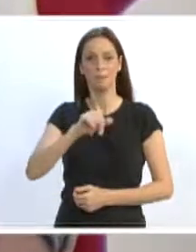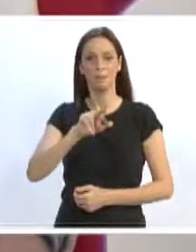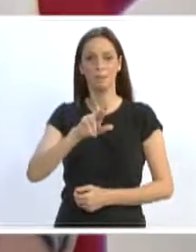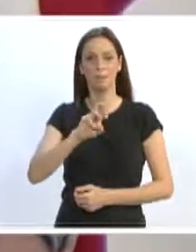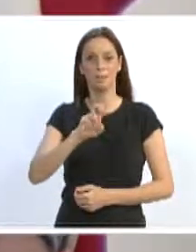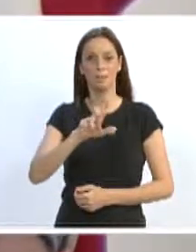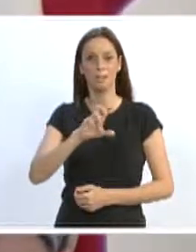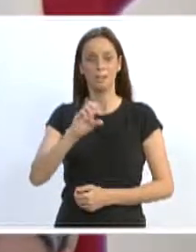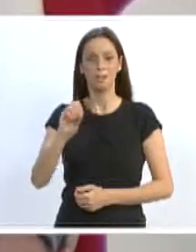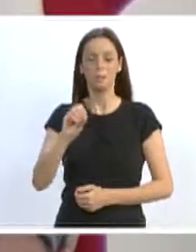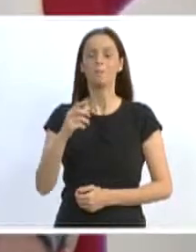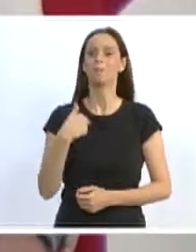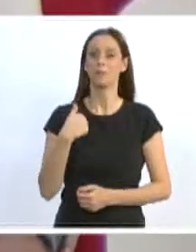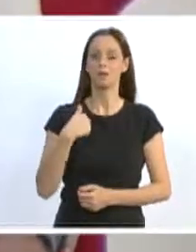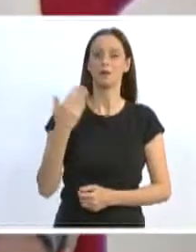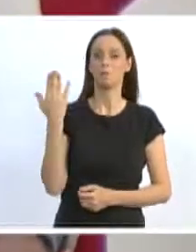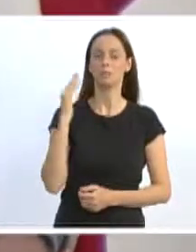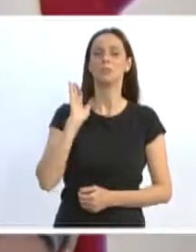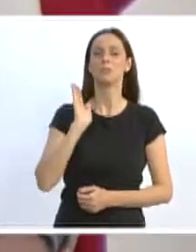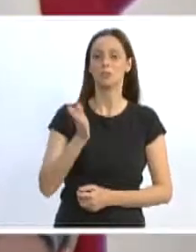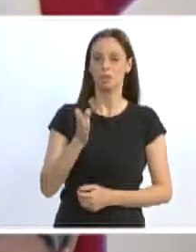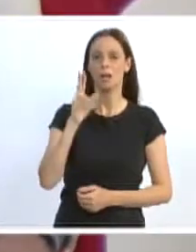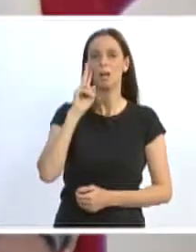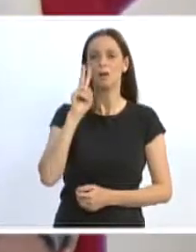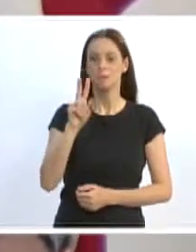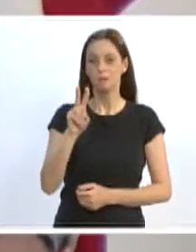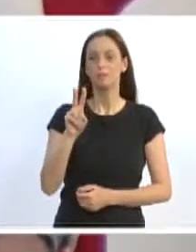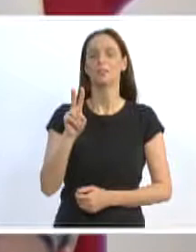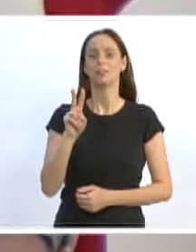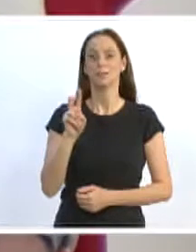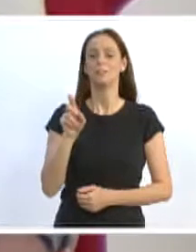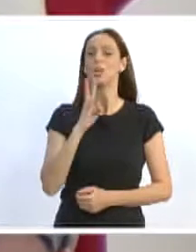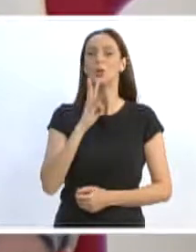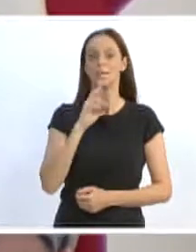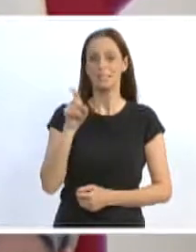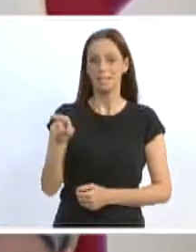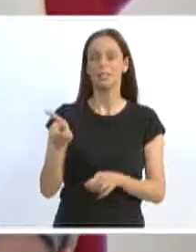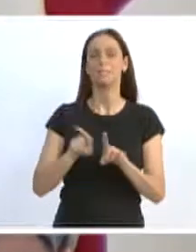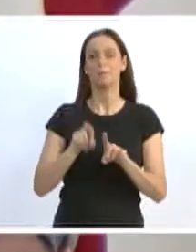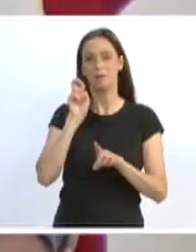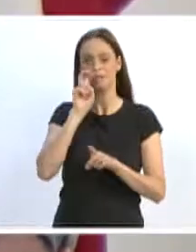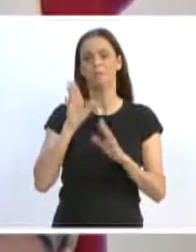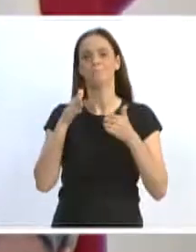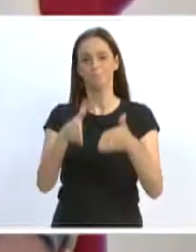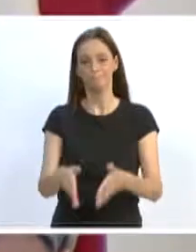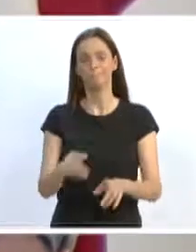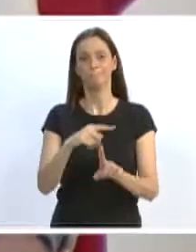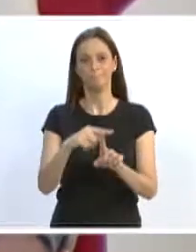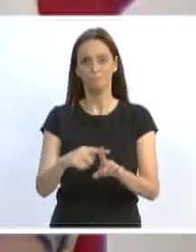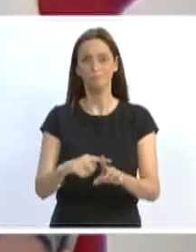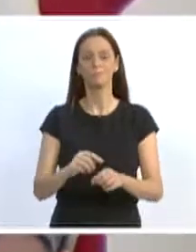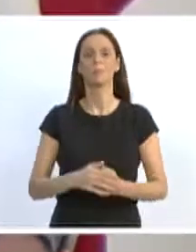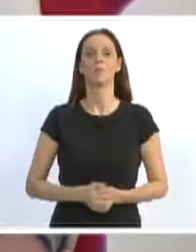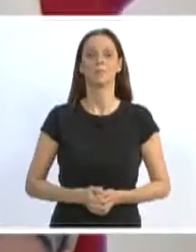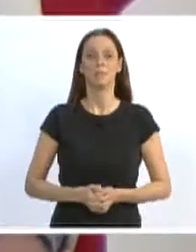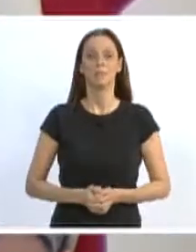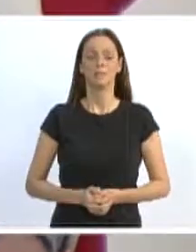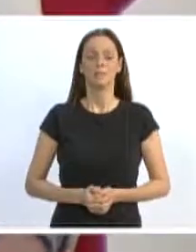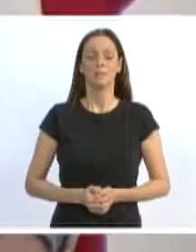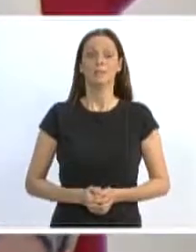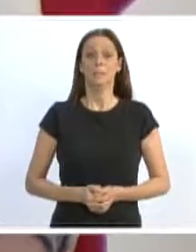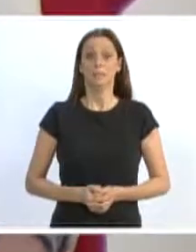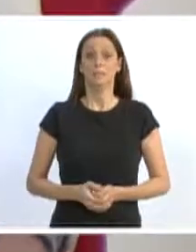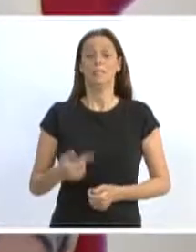acompanhei todo o processo sepultamento o viu seller como é conhecido disse